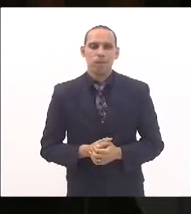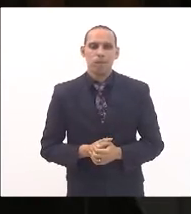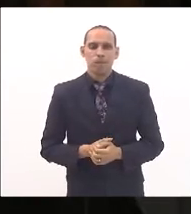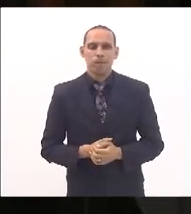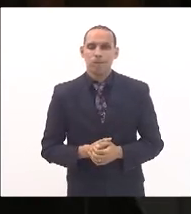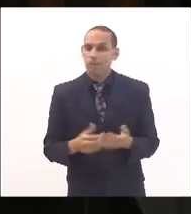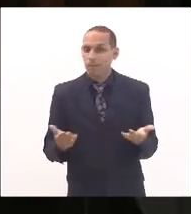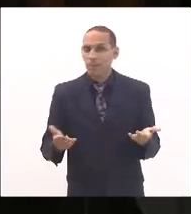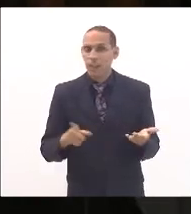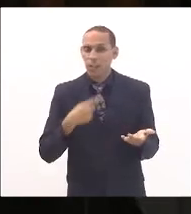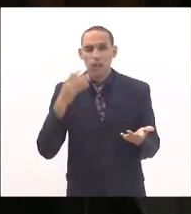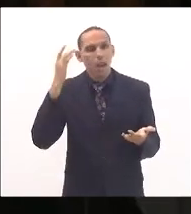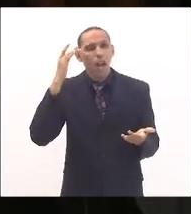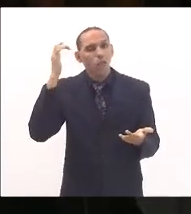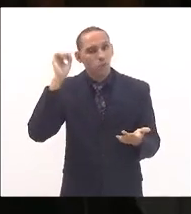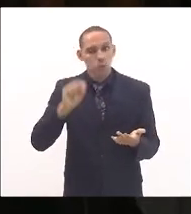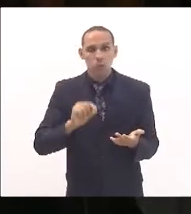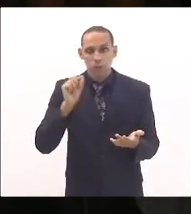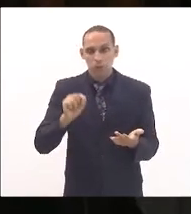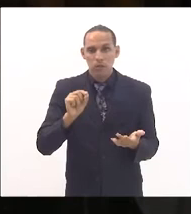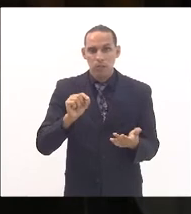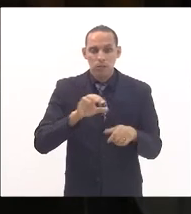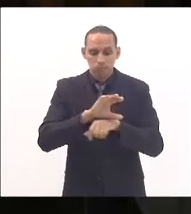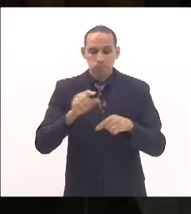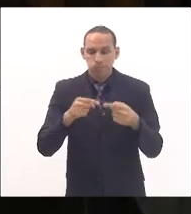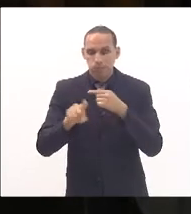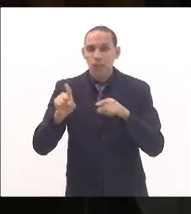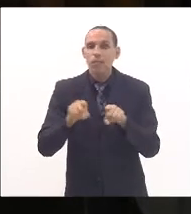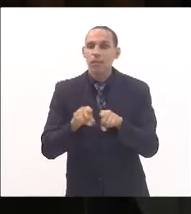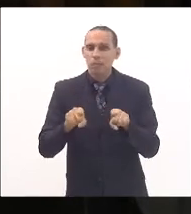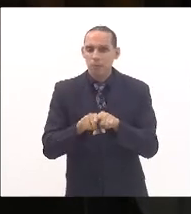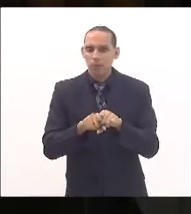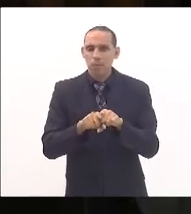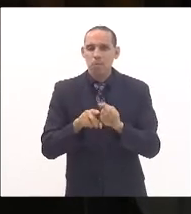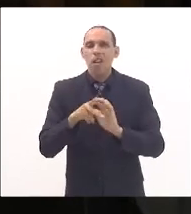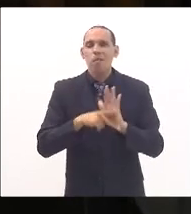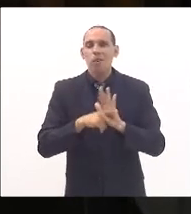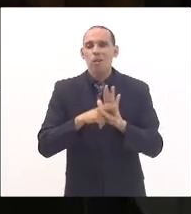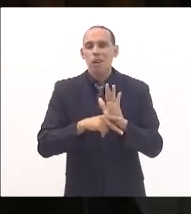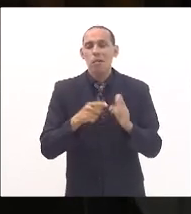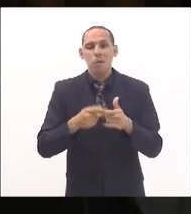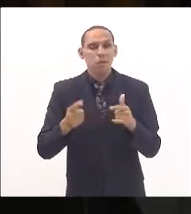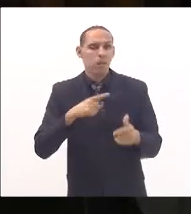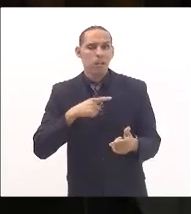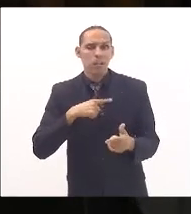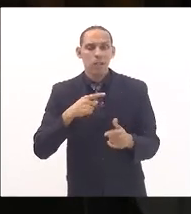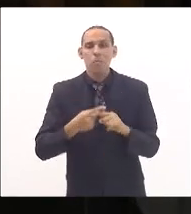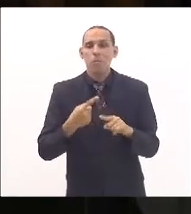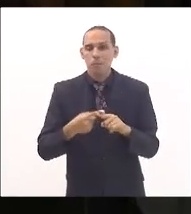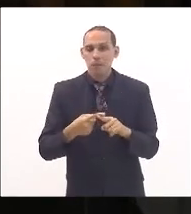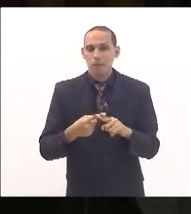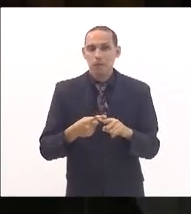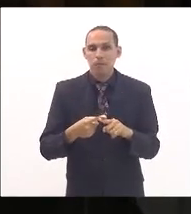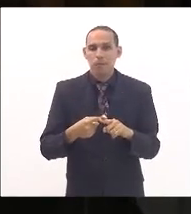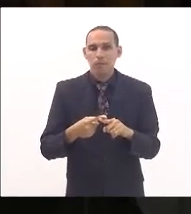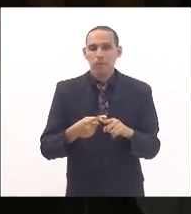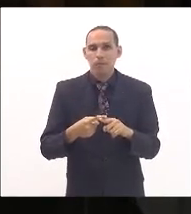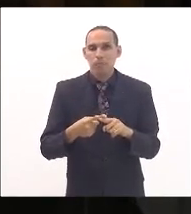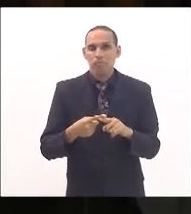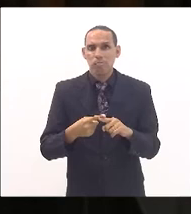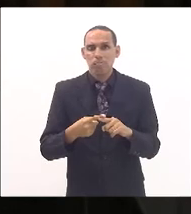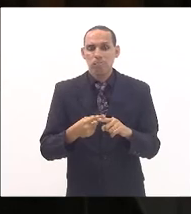Então, a gente acha que, além da inconstitucionalidade, o projeto tem esse problema de ser um projeto que estabelece aí